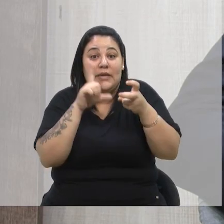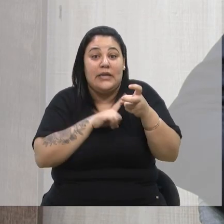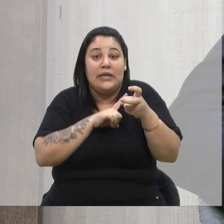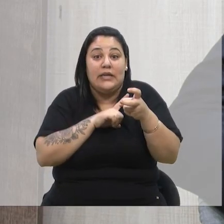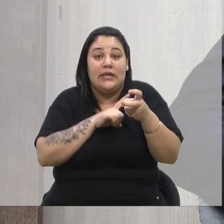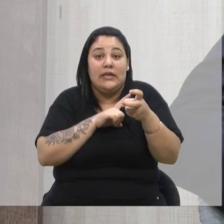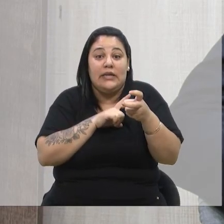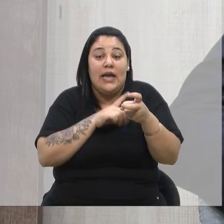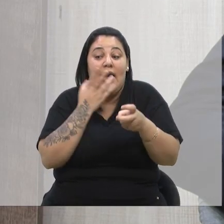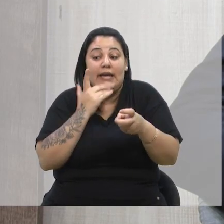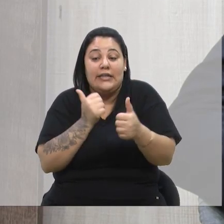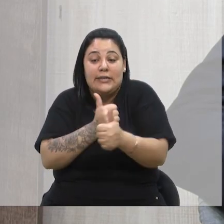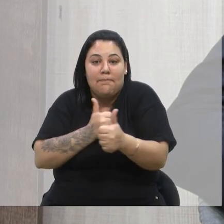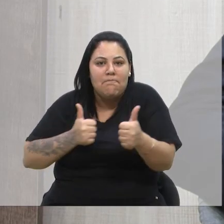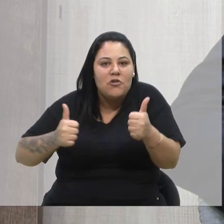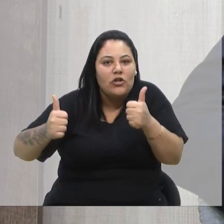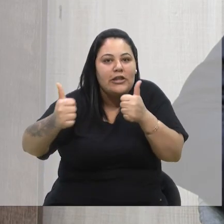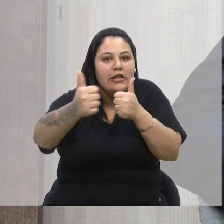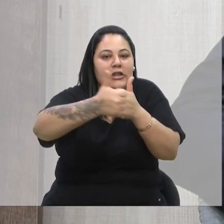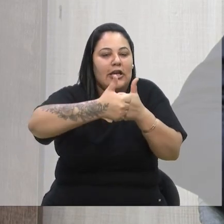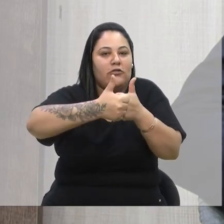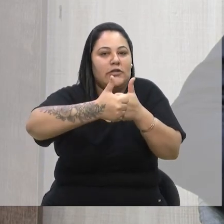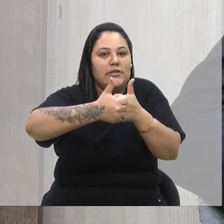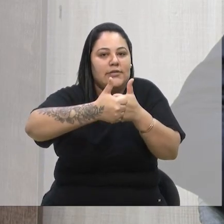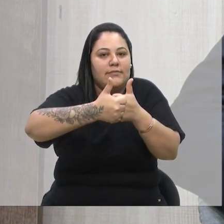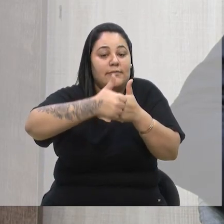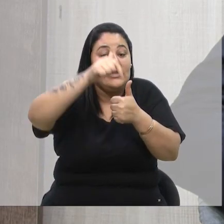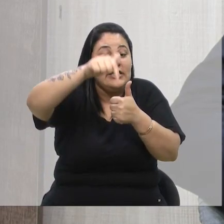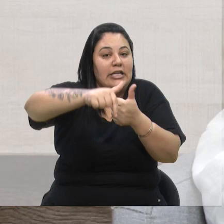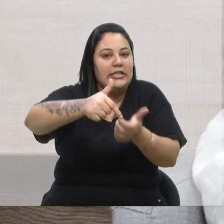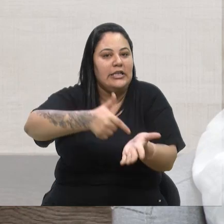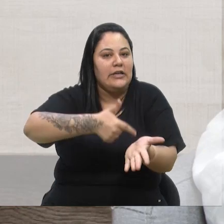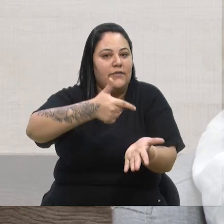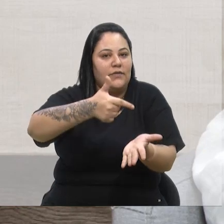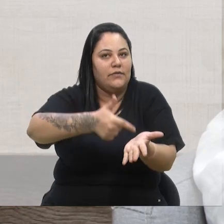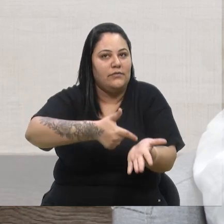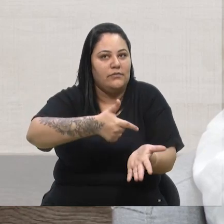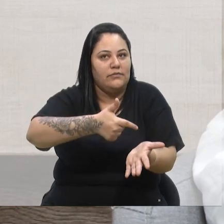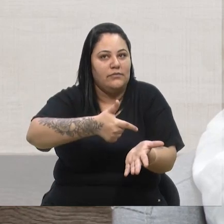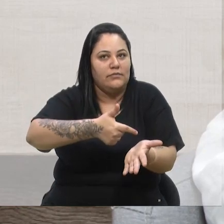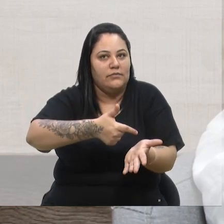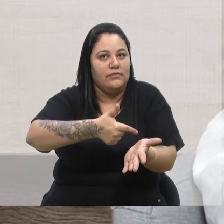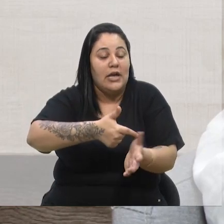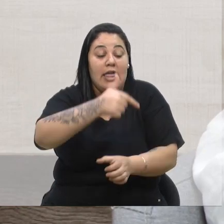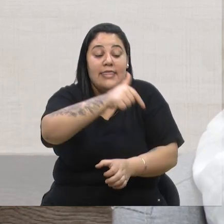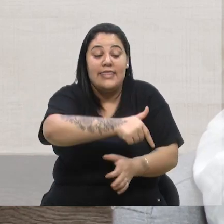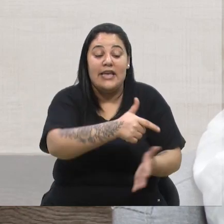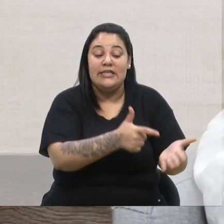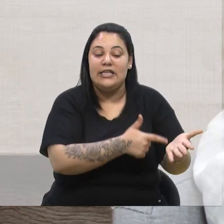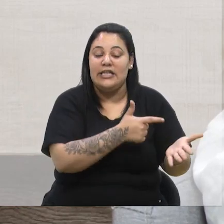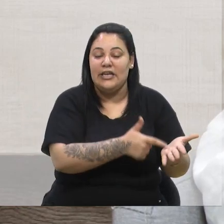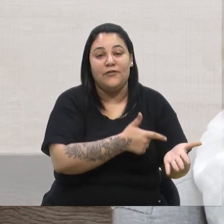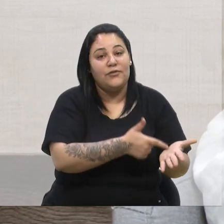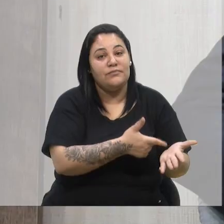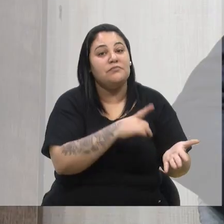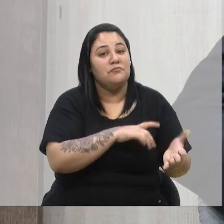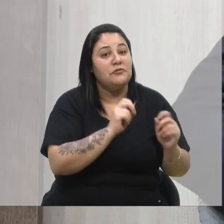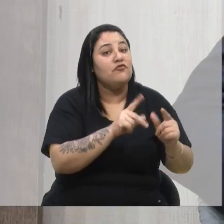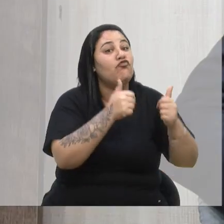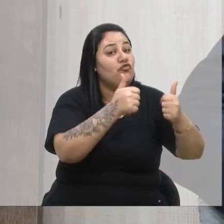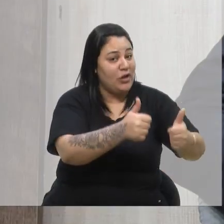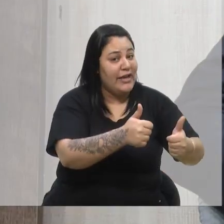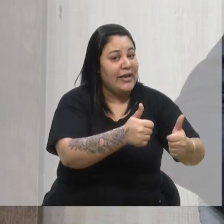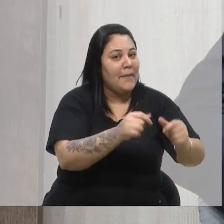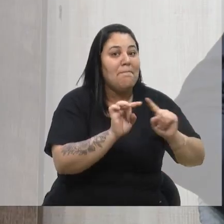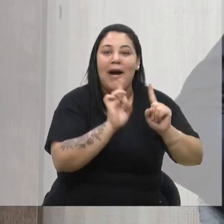né? Será que elas dependem totalmente É que nesse caso mediação? Elas foram bem sucedidas, mas isso não é o padrão. Não